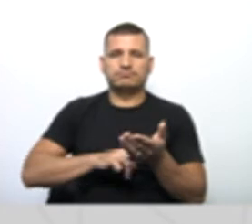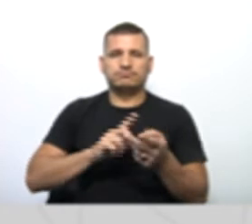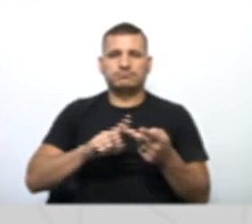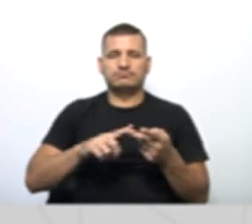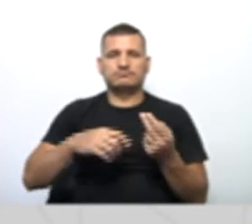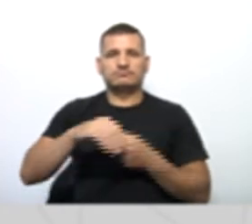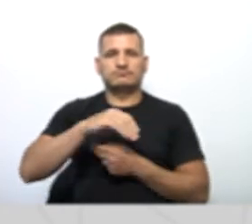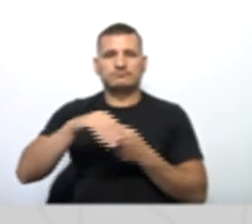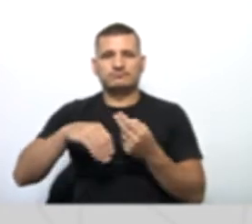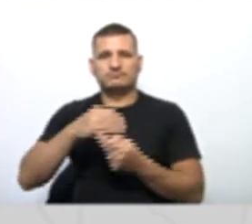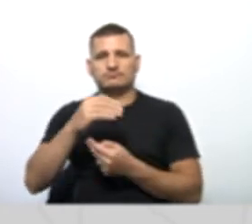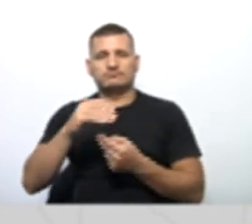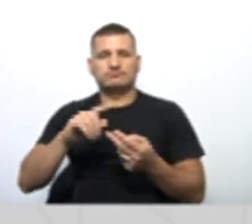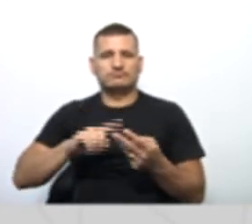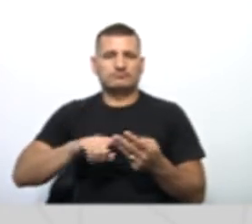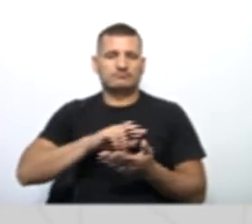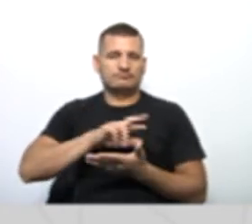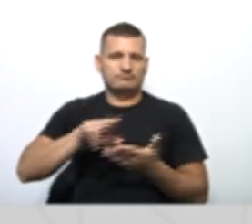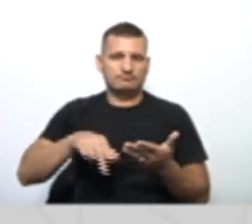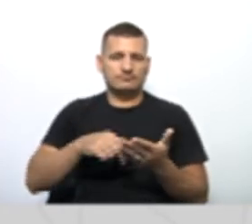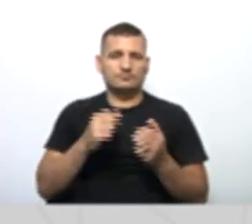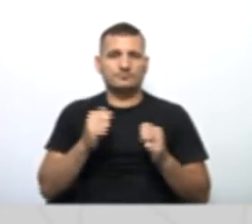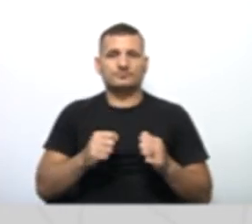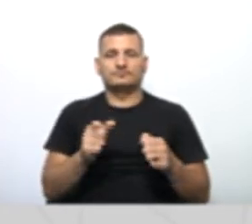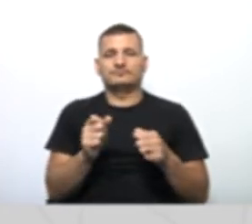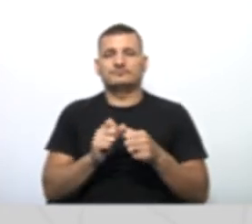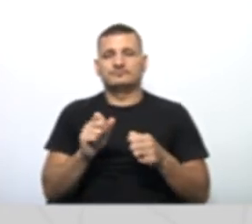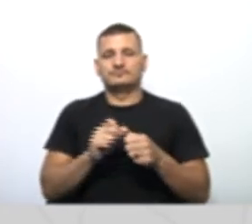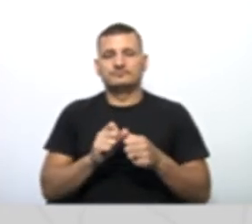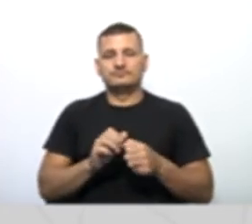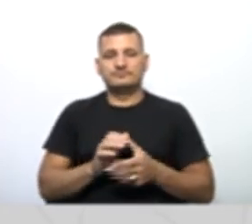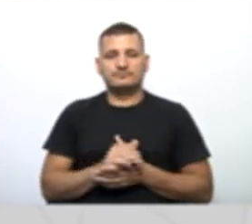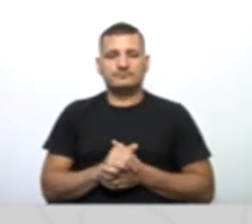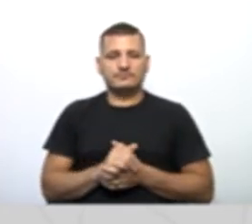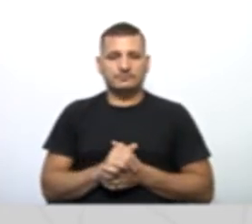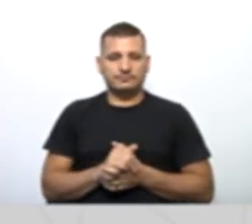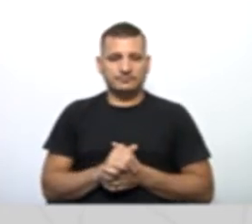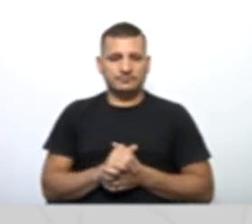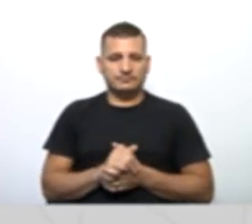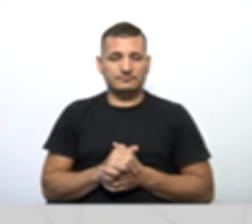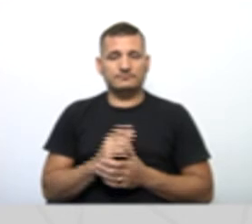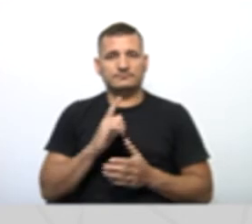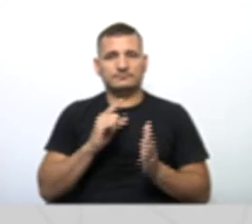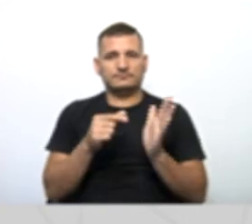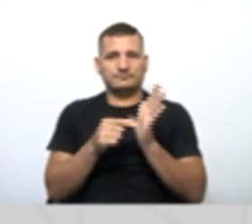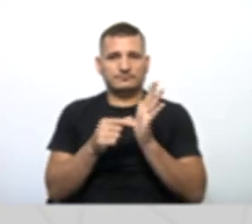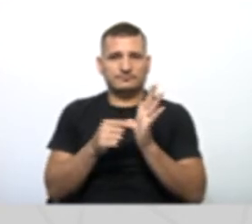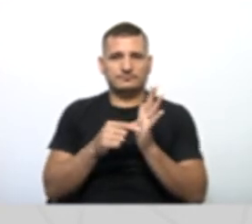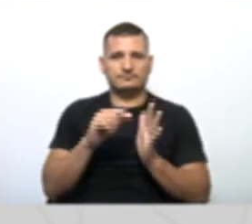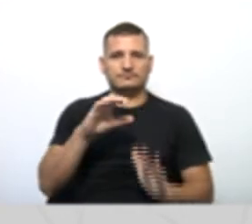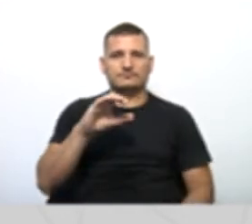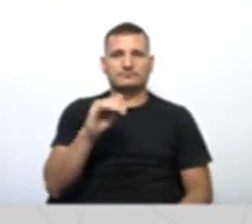criptografia, etc. Então, você pode fazer isso. E para isso tem as ferramentas CASE,